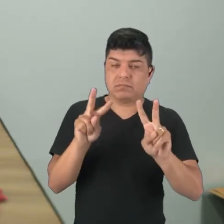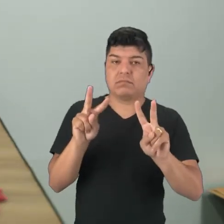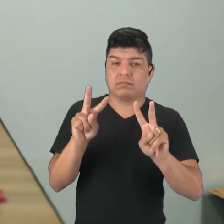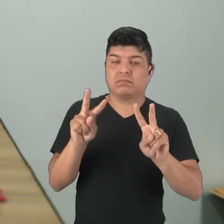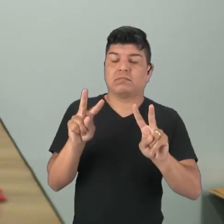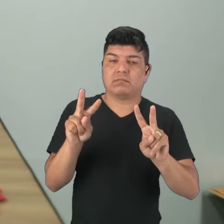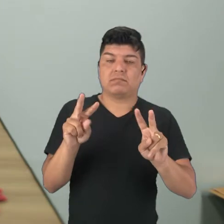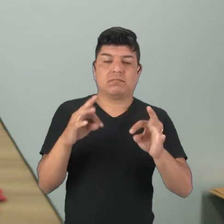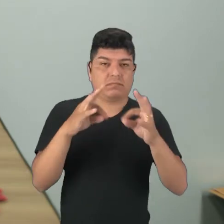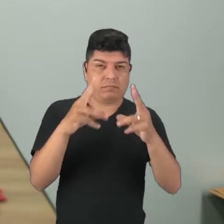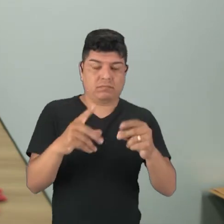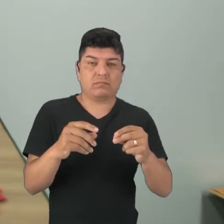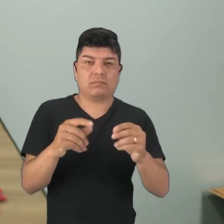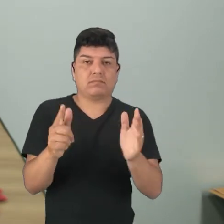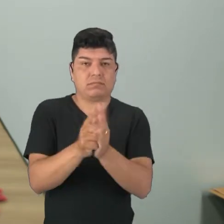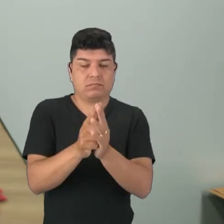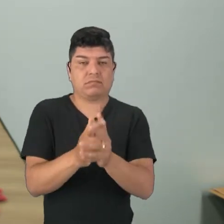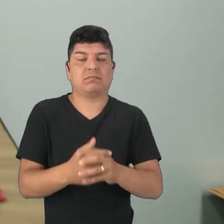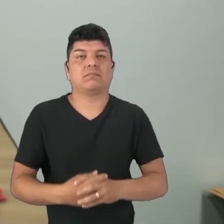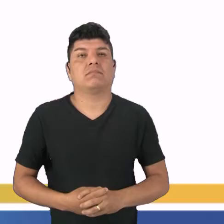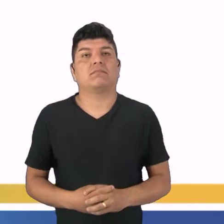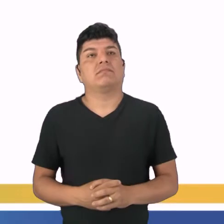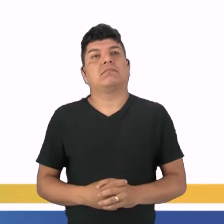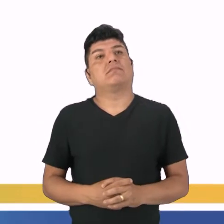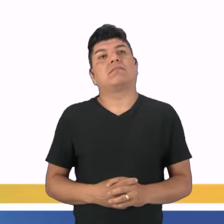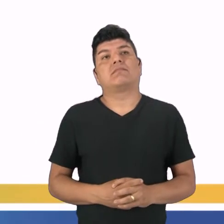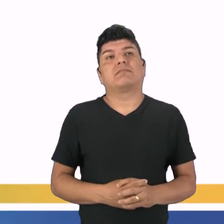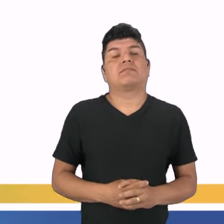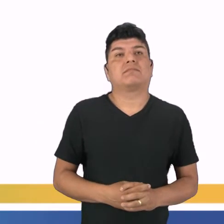a substância física dele.